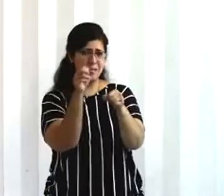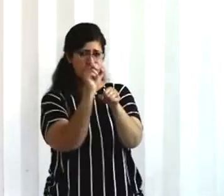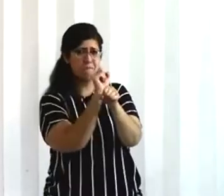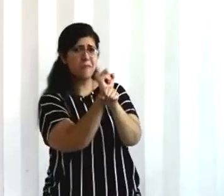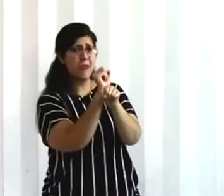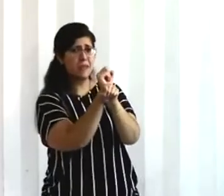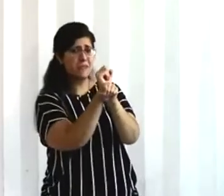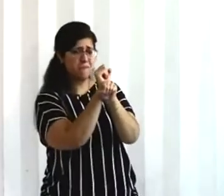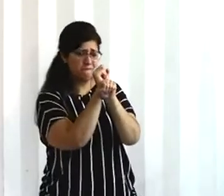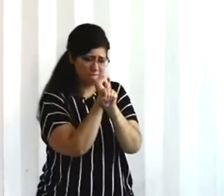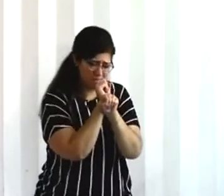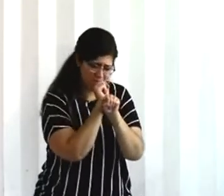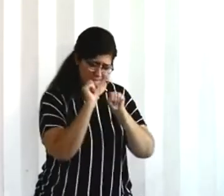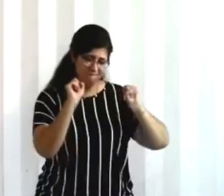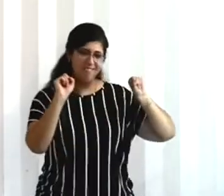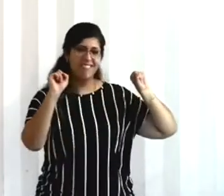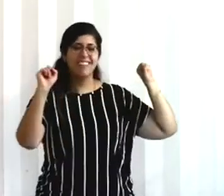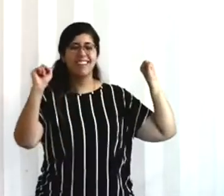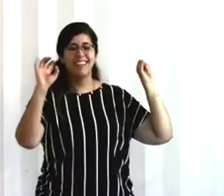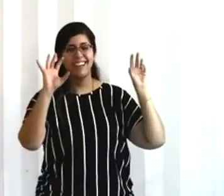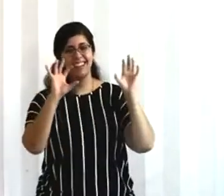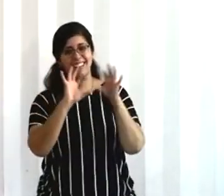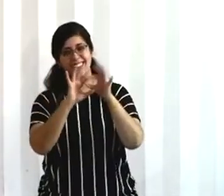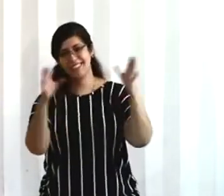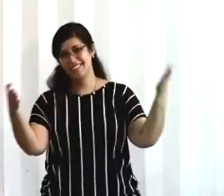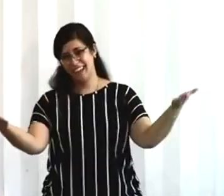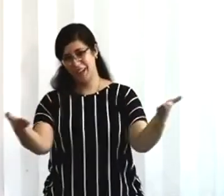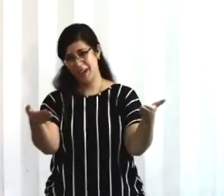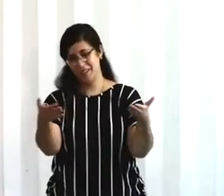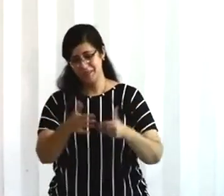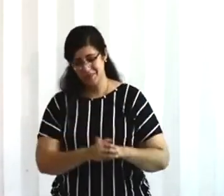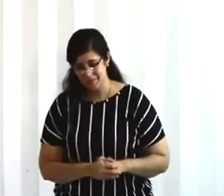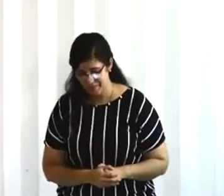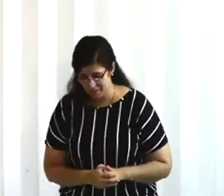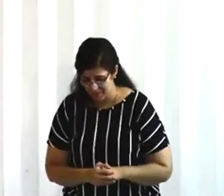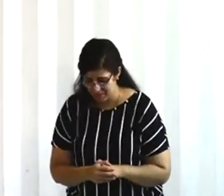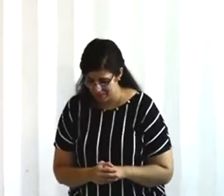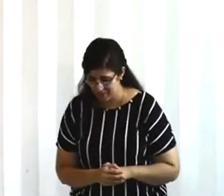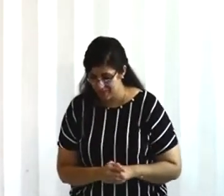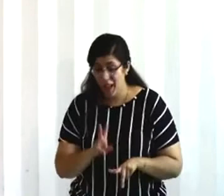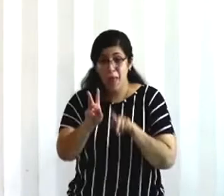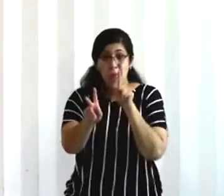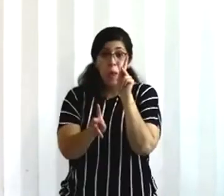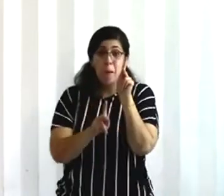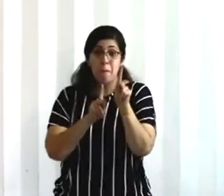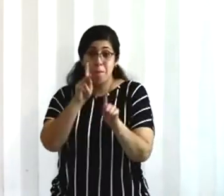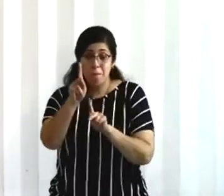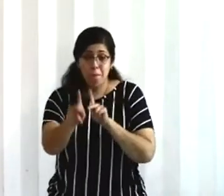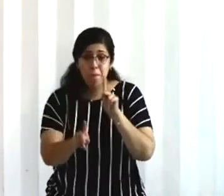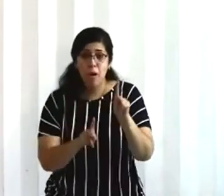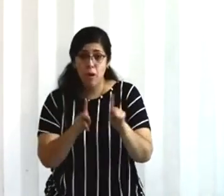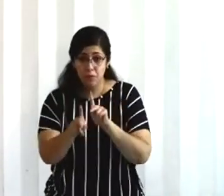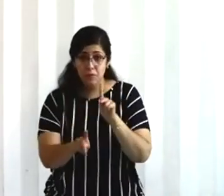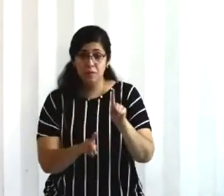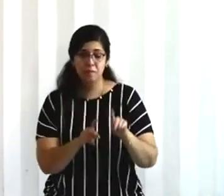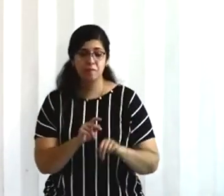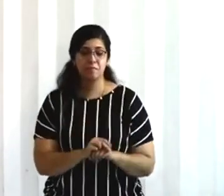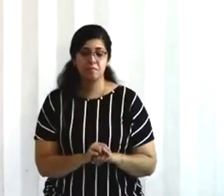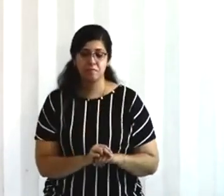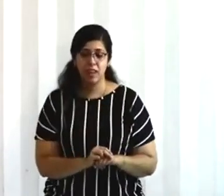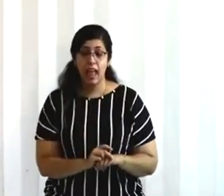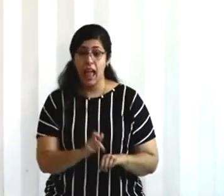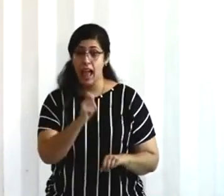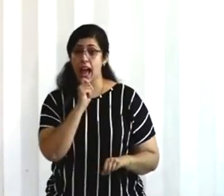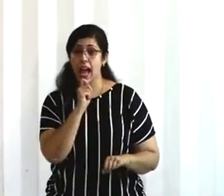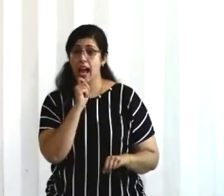libertação é Jesus. Aqui, para essa nação, ainda a libertação não